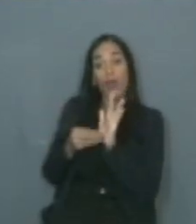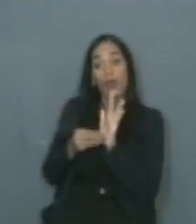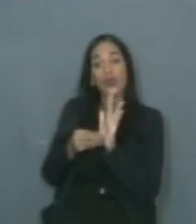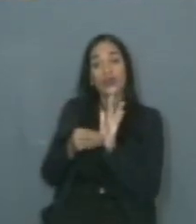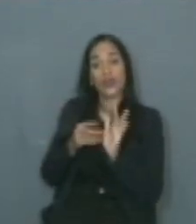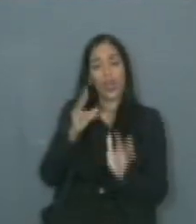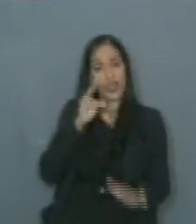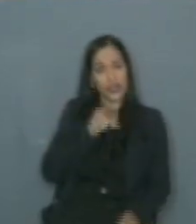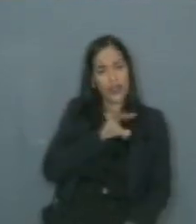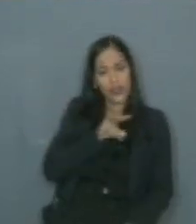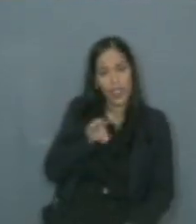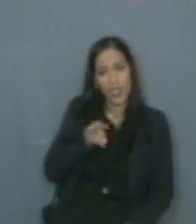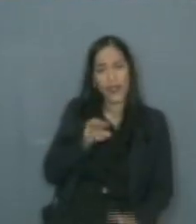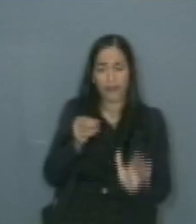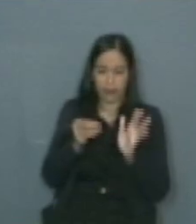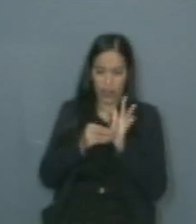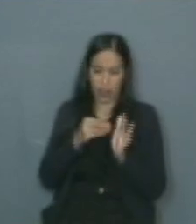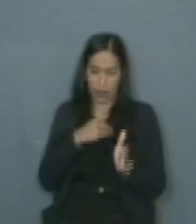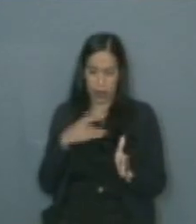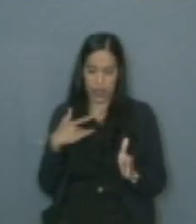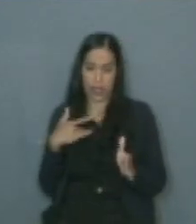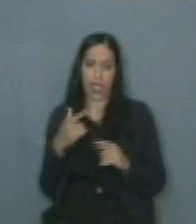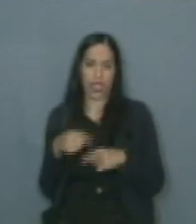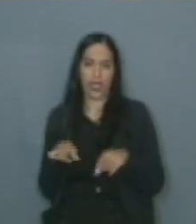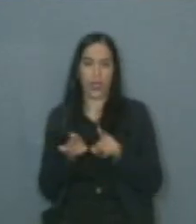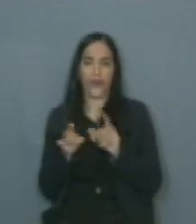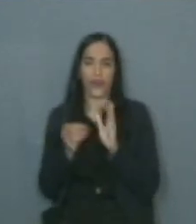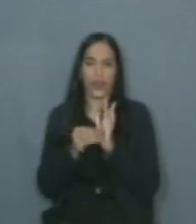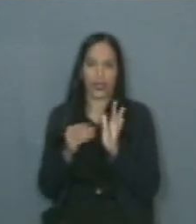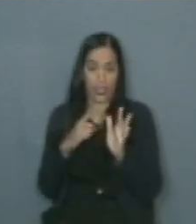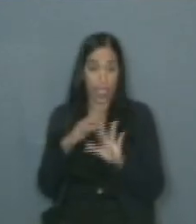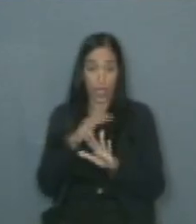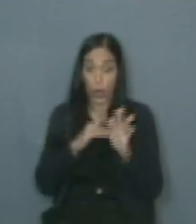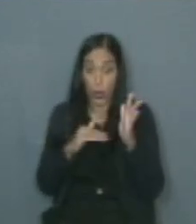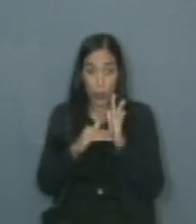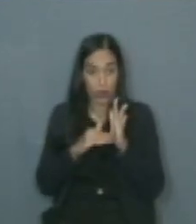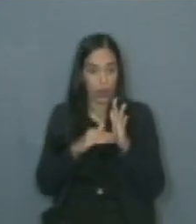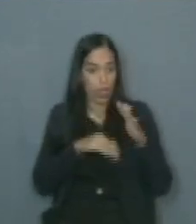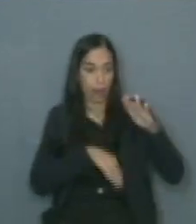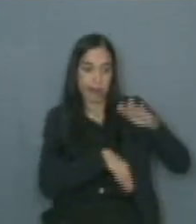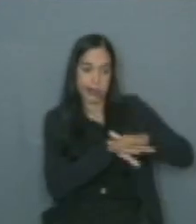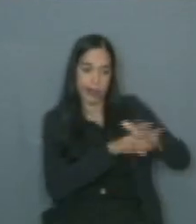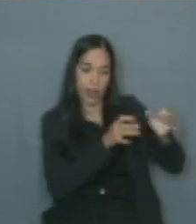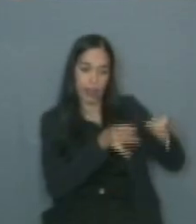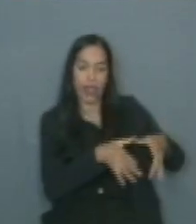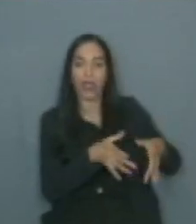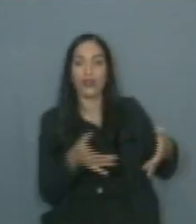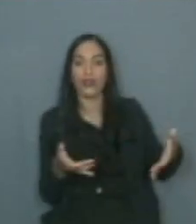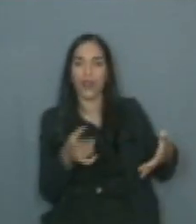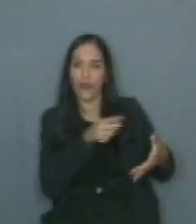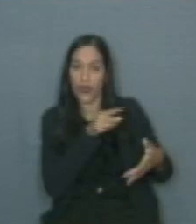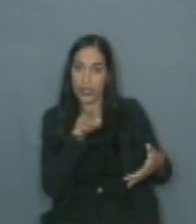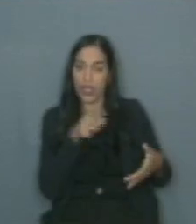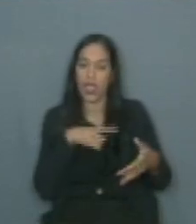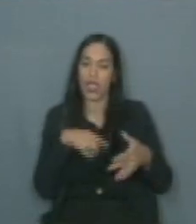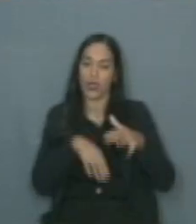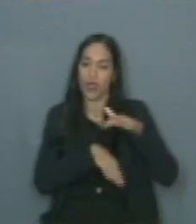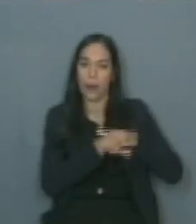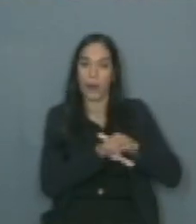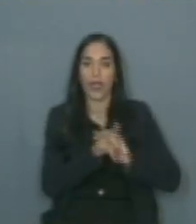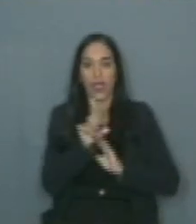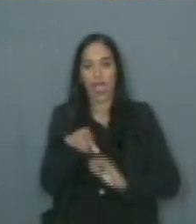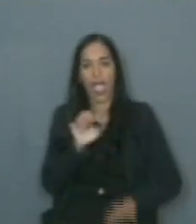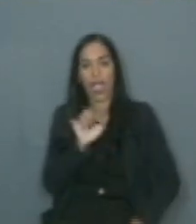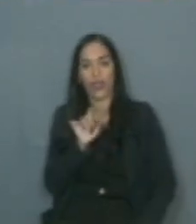gente vê faltando nas policlínicas? Não falta. Tem tudo em depósito. Você foi para depósitos, o vereador Eduardo Moura